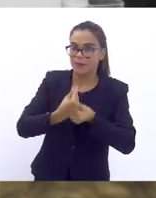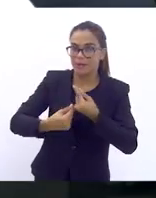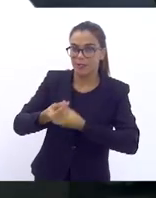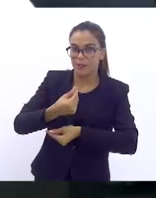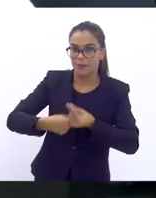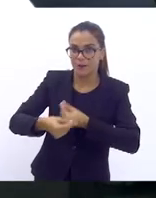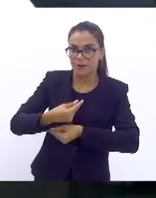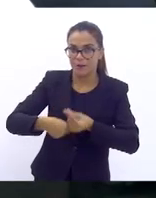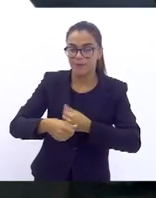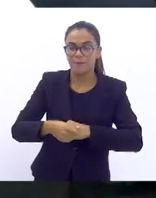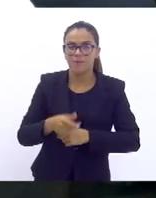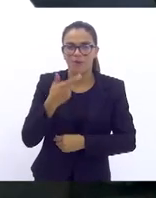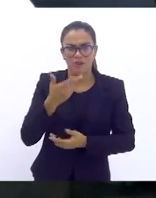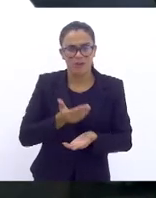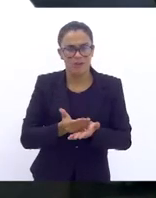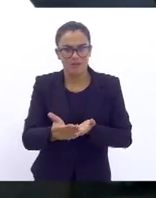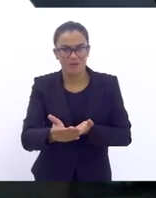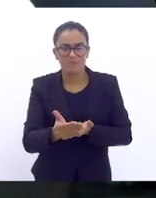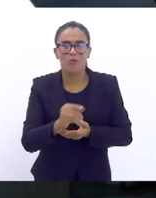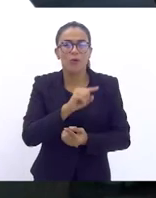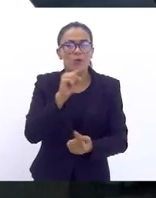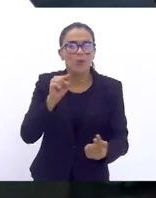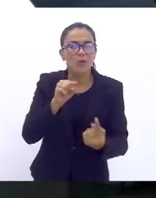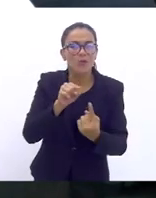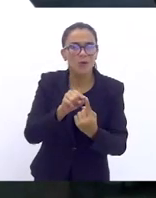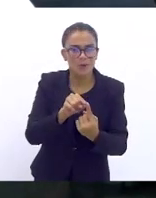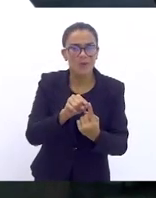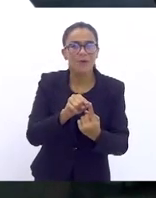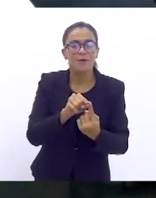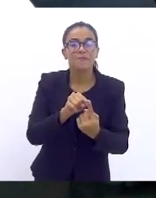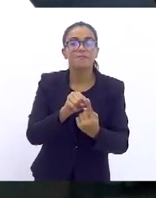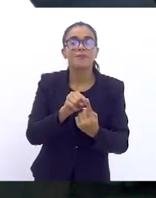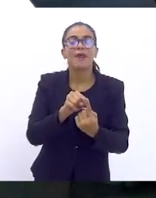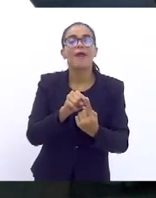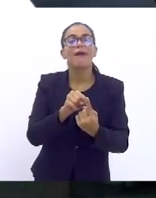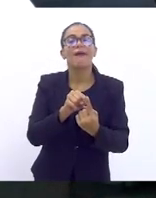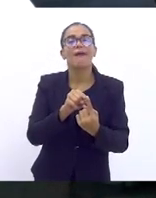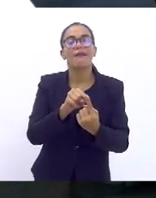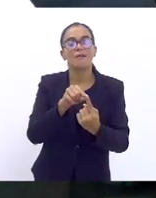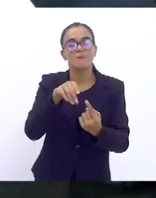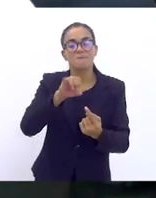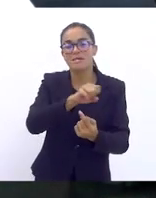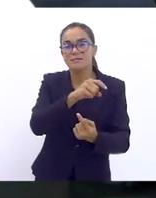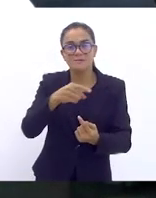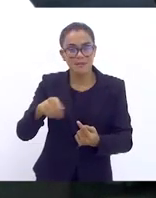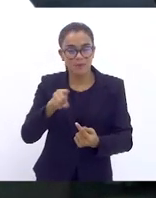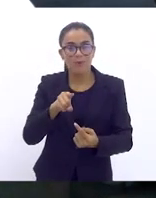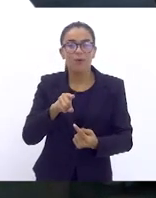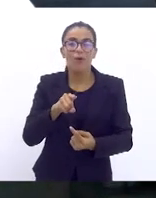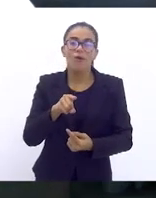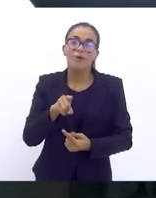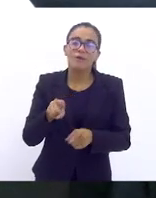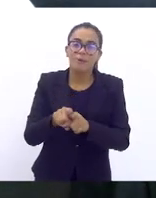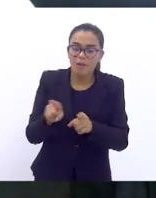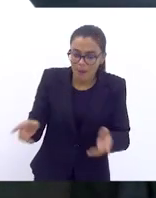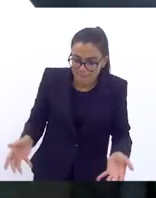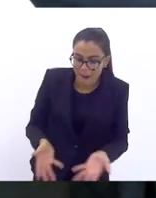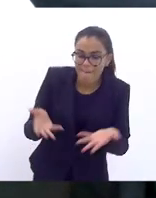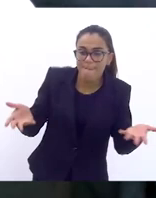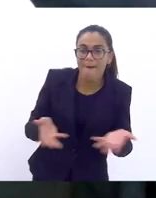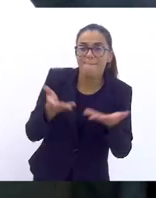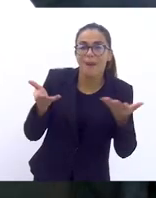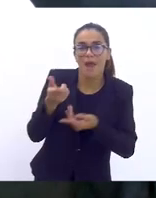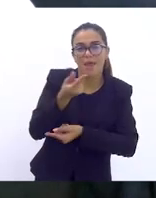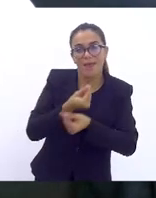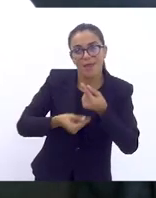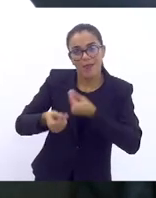como eu falei aqui desde no início é o objetivo é que nós atinjamos as missões e que a indução Econômica ela seja